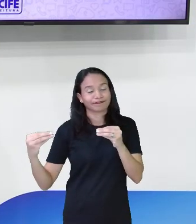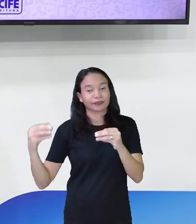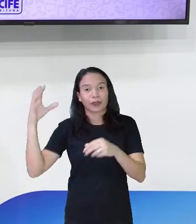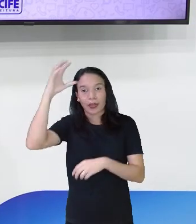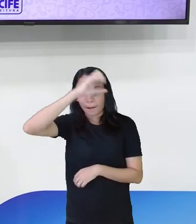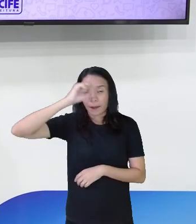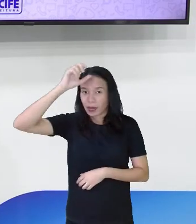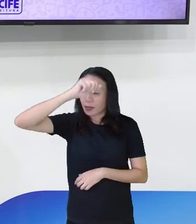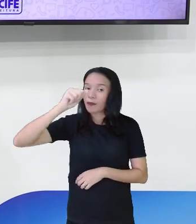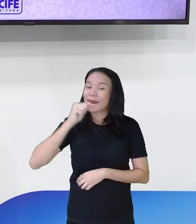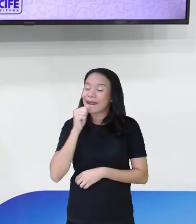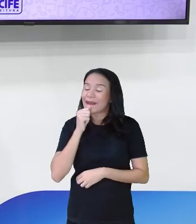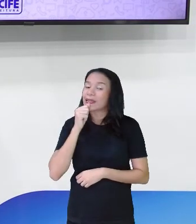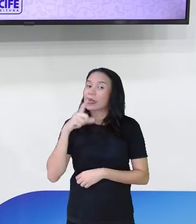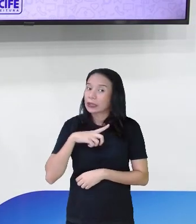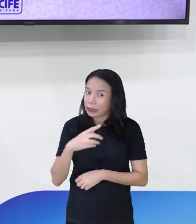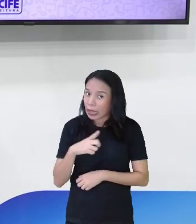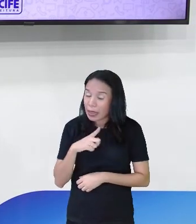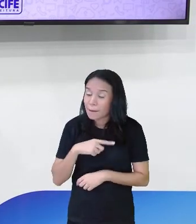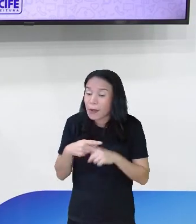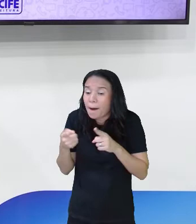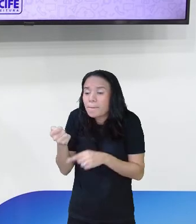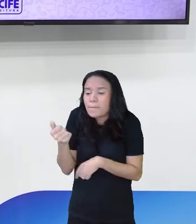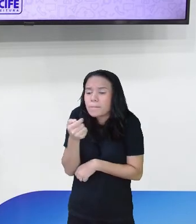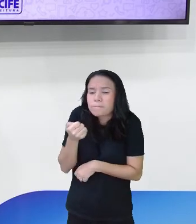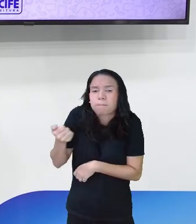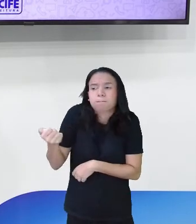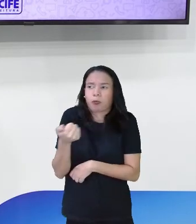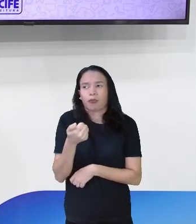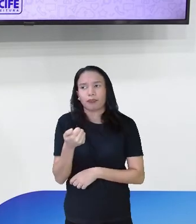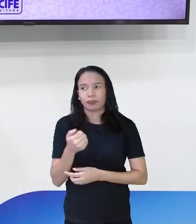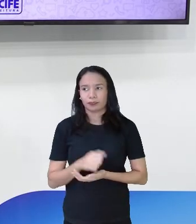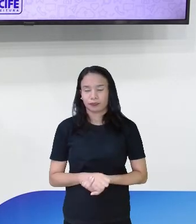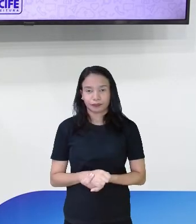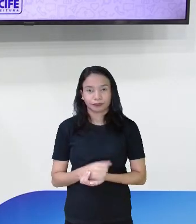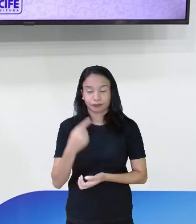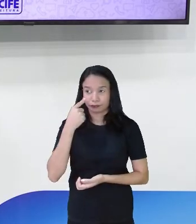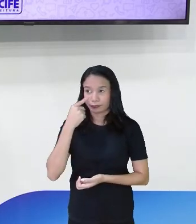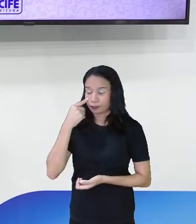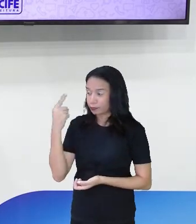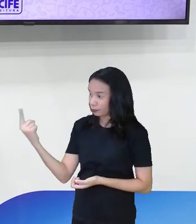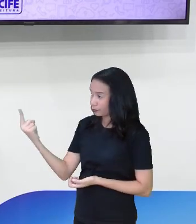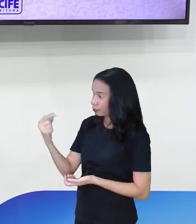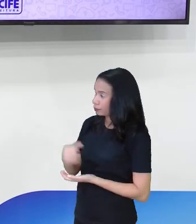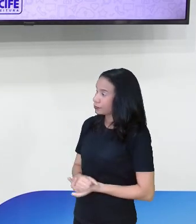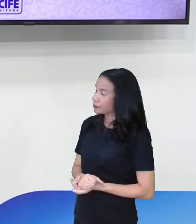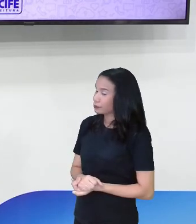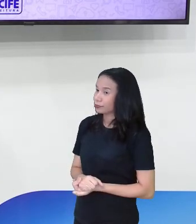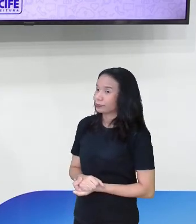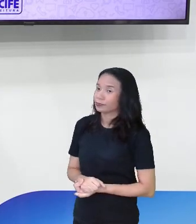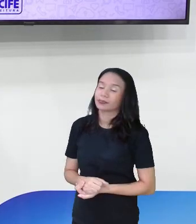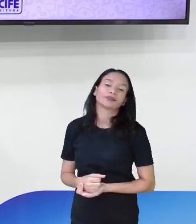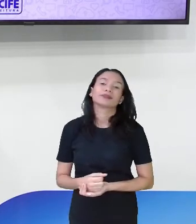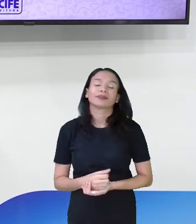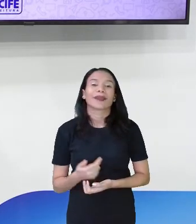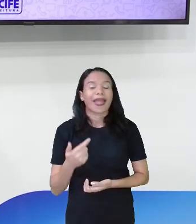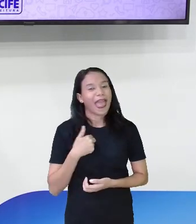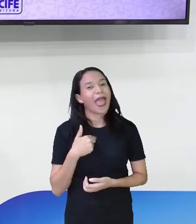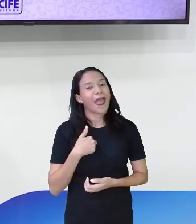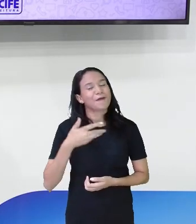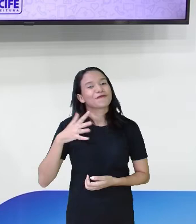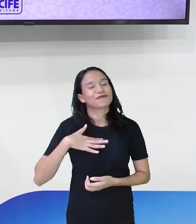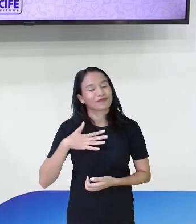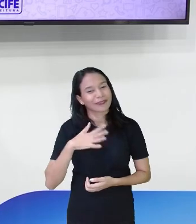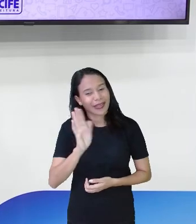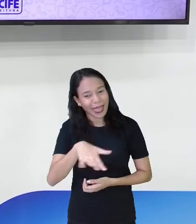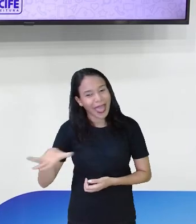que a extinção é que ainda existe, só que poucas espécies. O peixe-boi, eu tive o privilégio de, quando